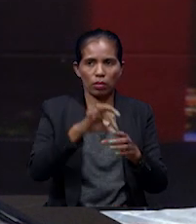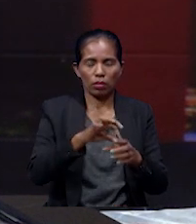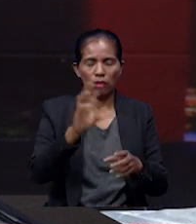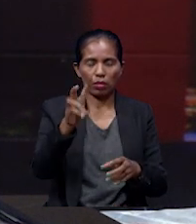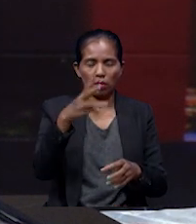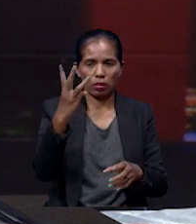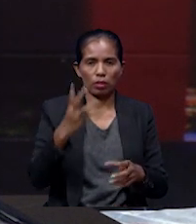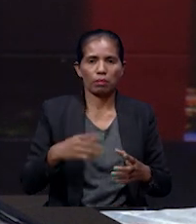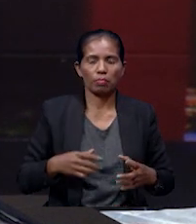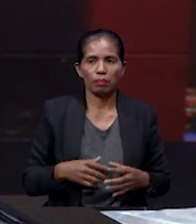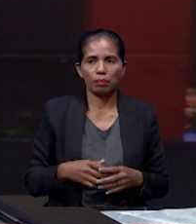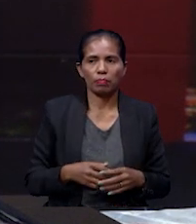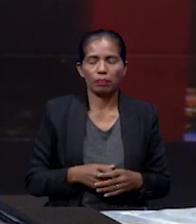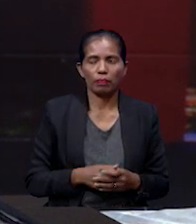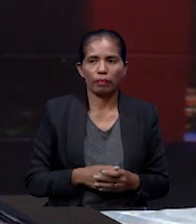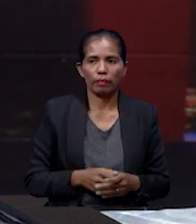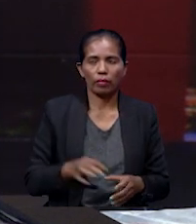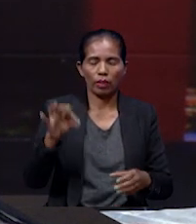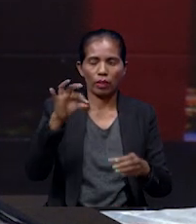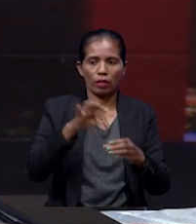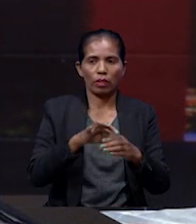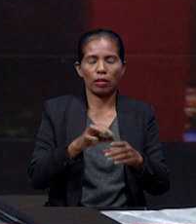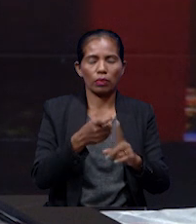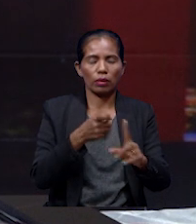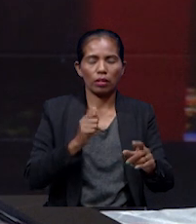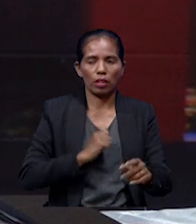1-16. Voto válido, se aí leu nene